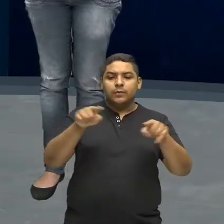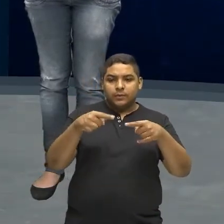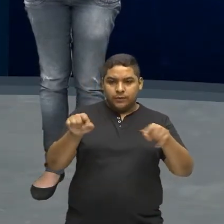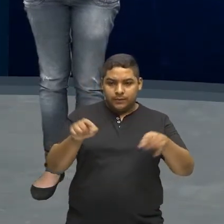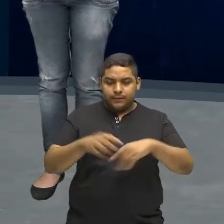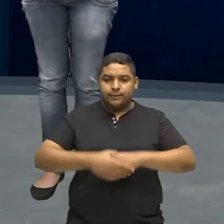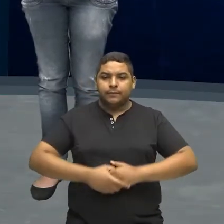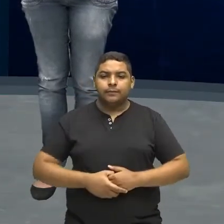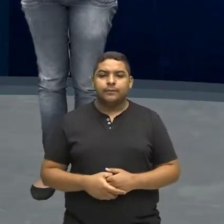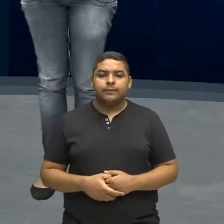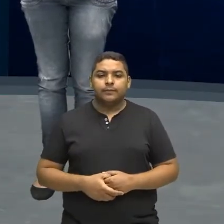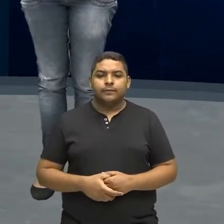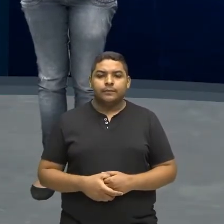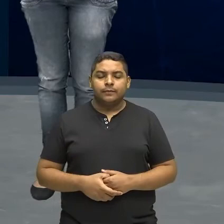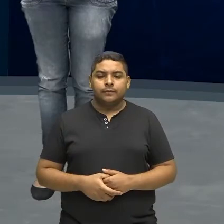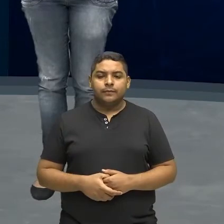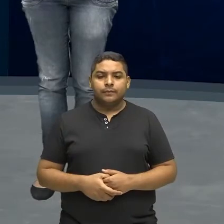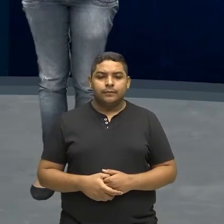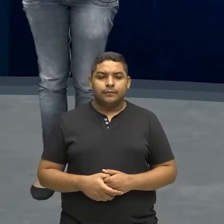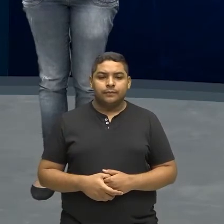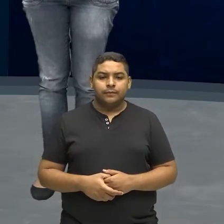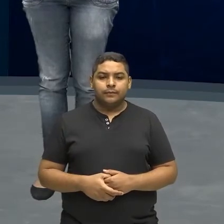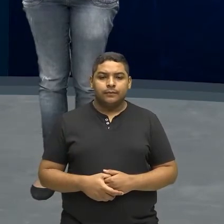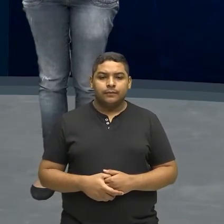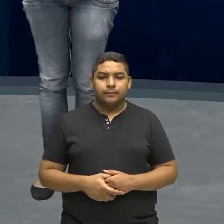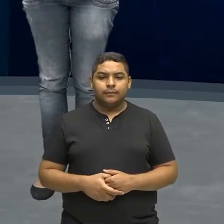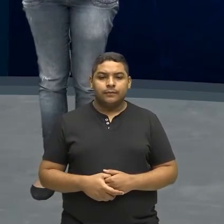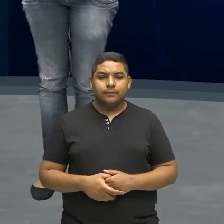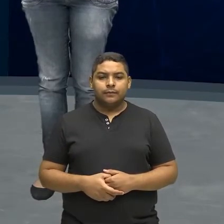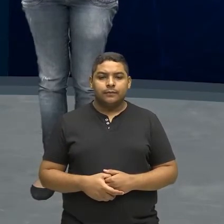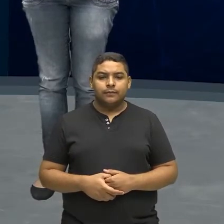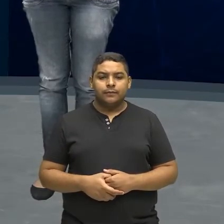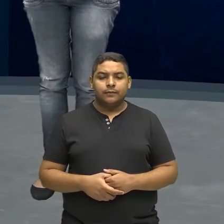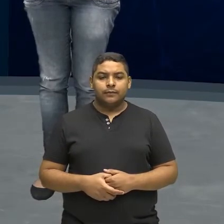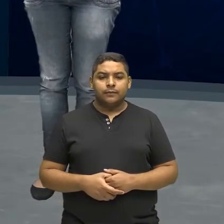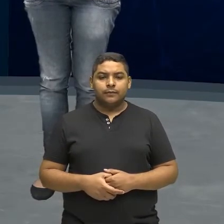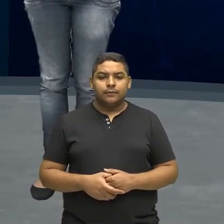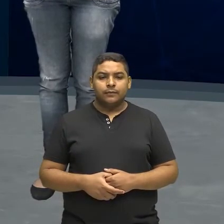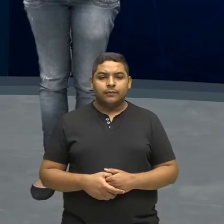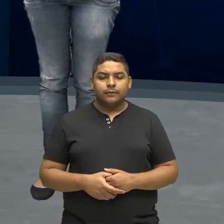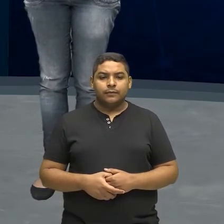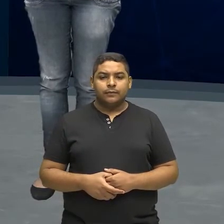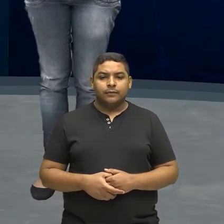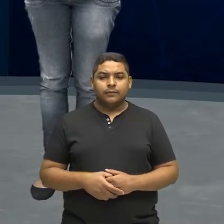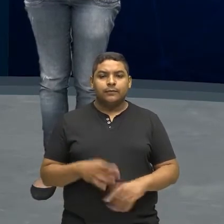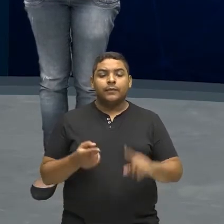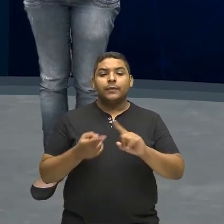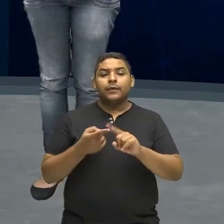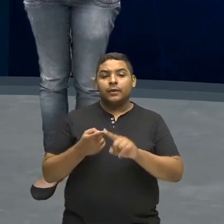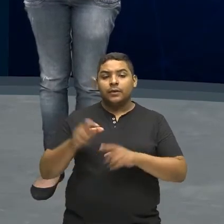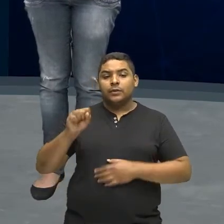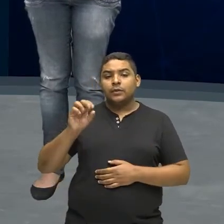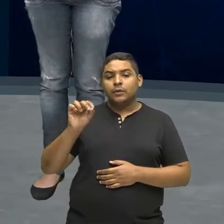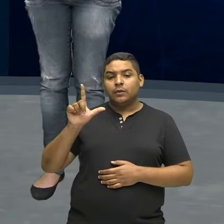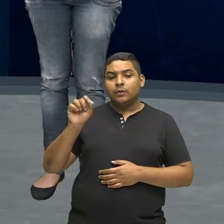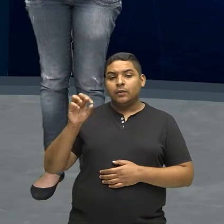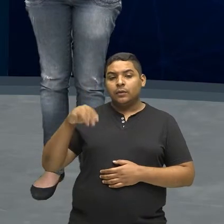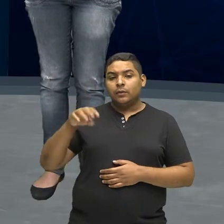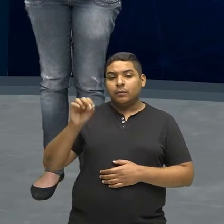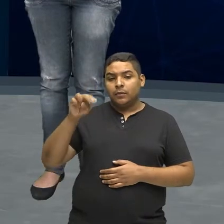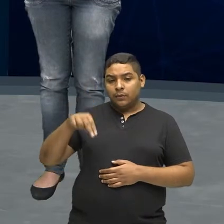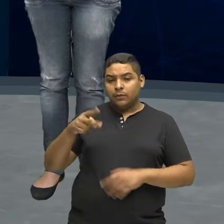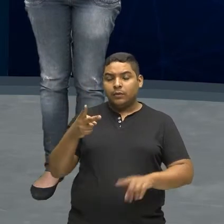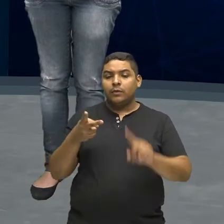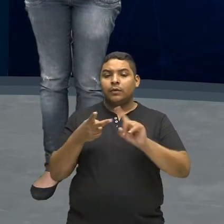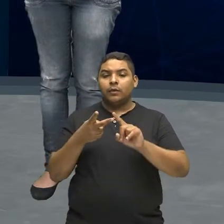neste momento, o que eles estão fazendo? What are they doing? Solomon e Victoria, o Solomon e a Victoria are running. Olha